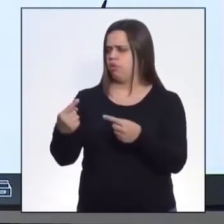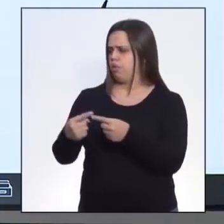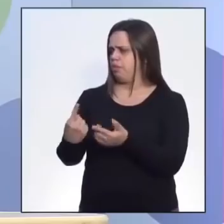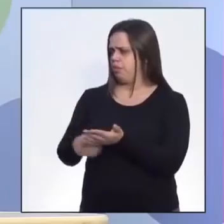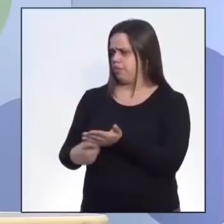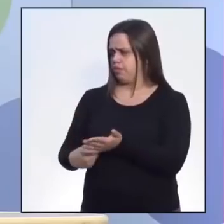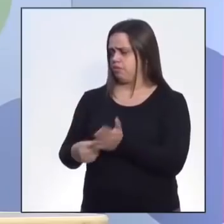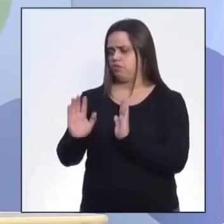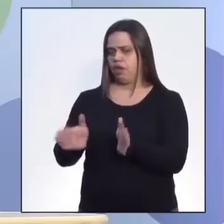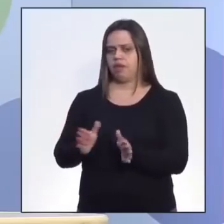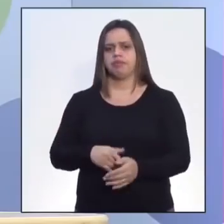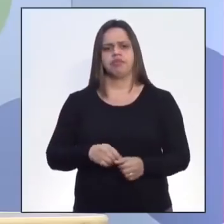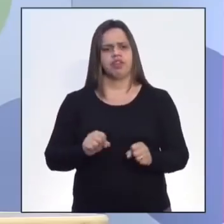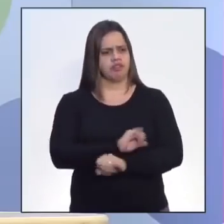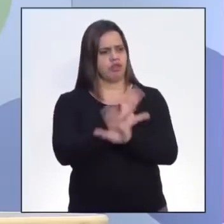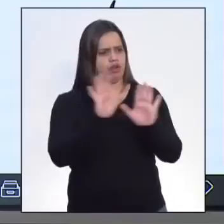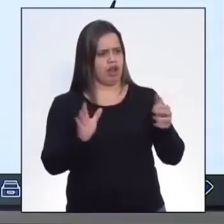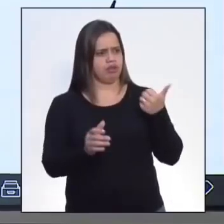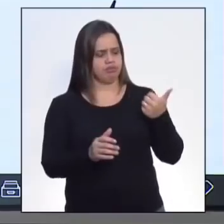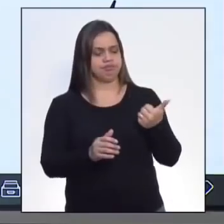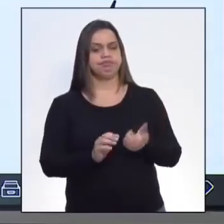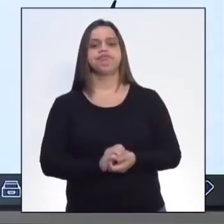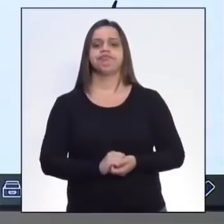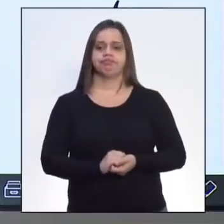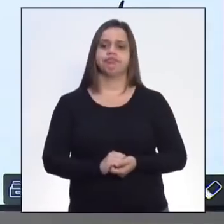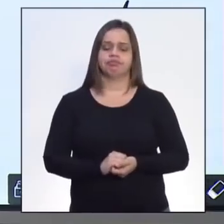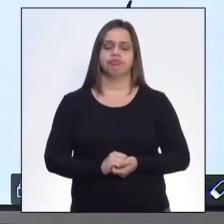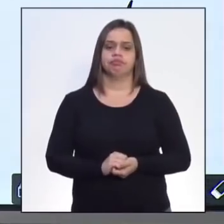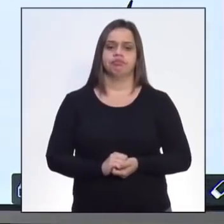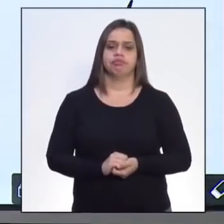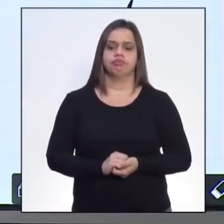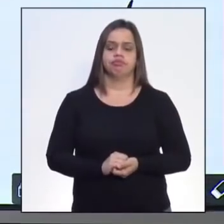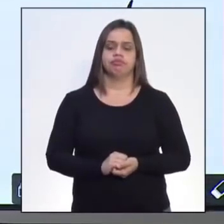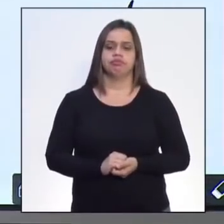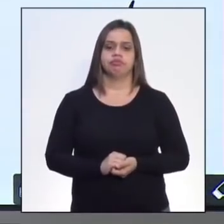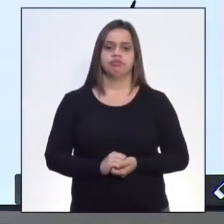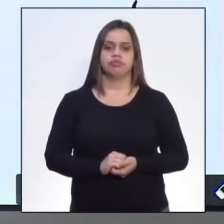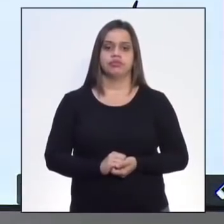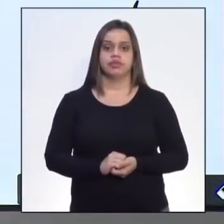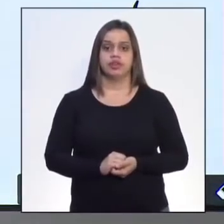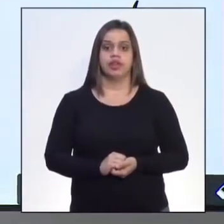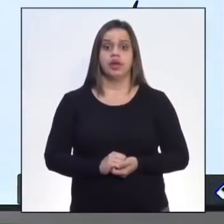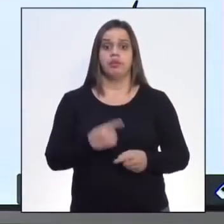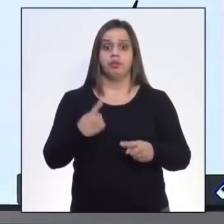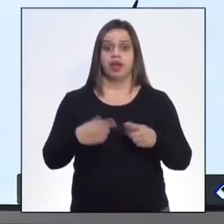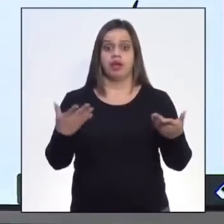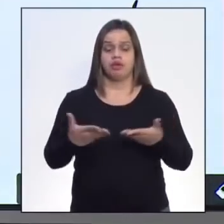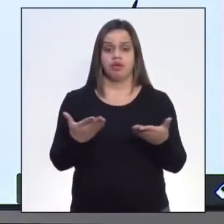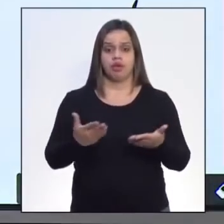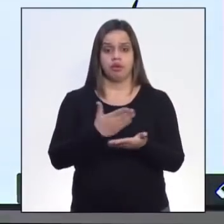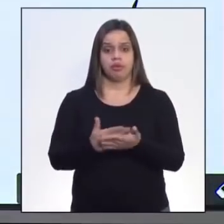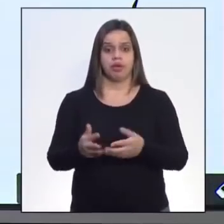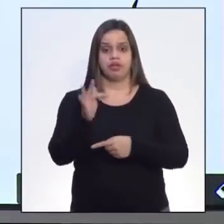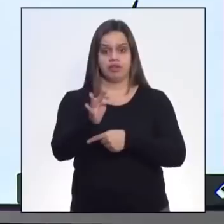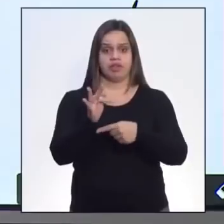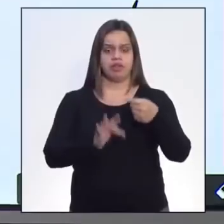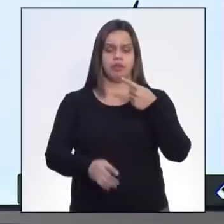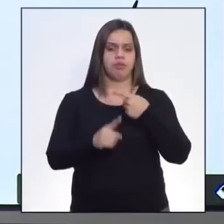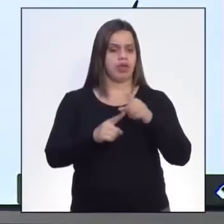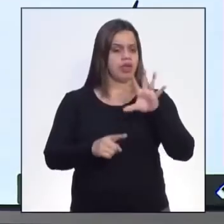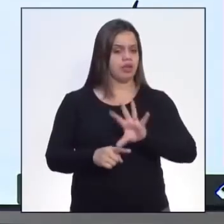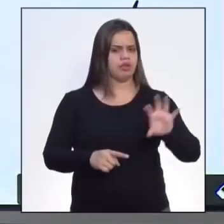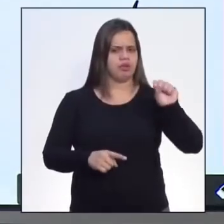Jonas? Ok, beleza. Vamos para a próxima? Vamos, porque daí agora a gente começa a trabalhar com fração, porque arredondamento é um negócio mais